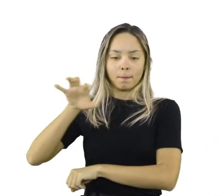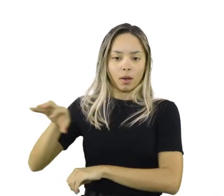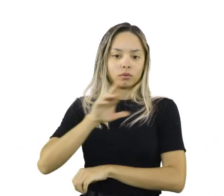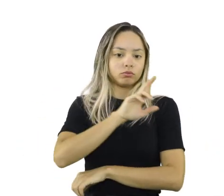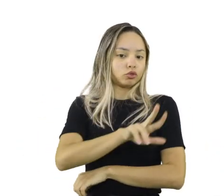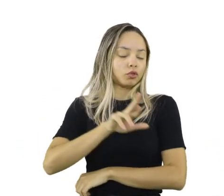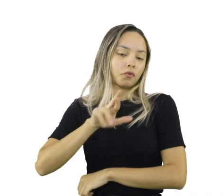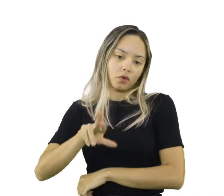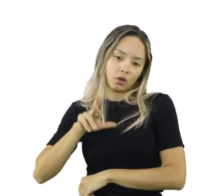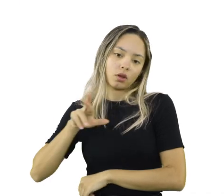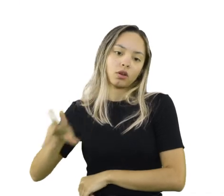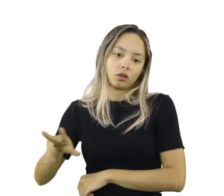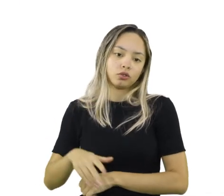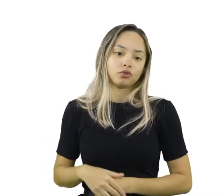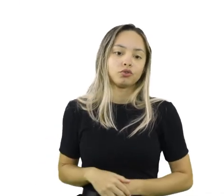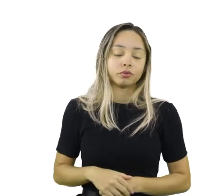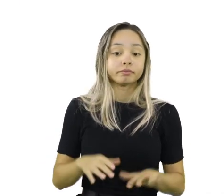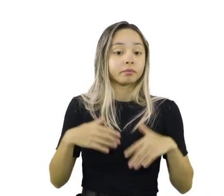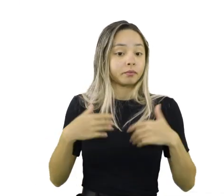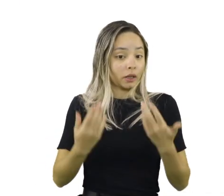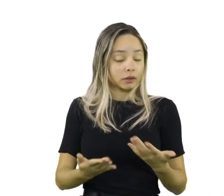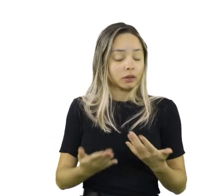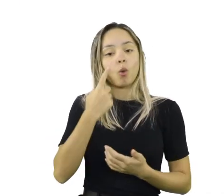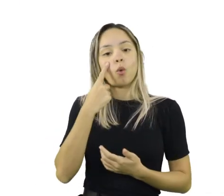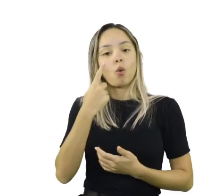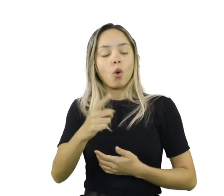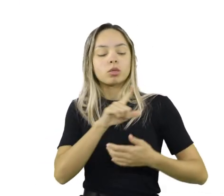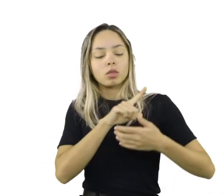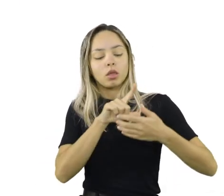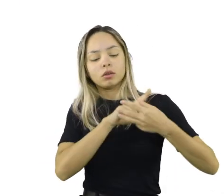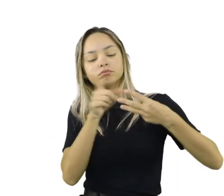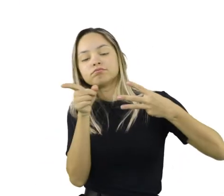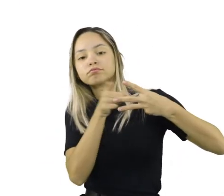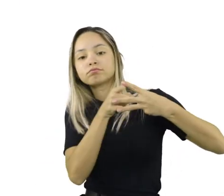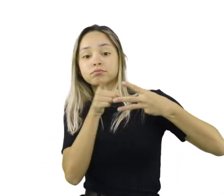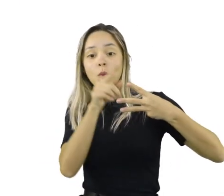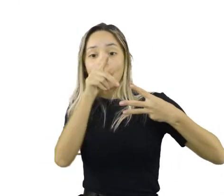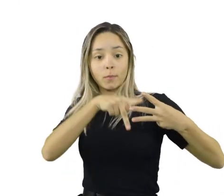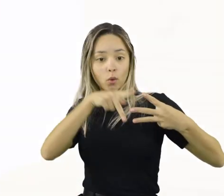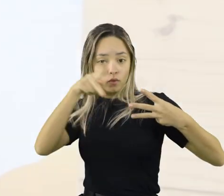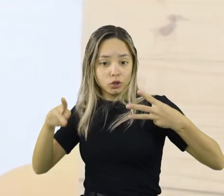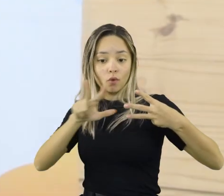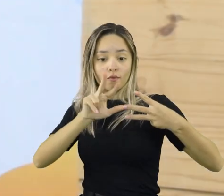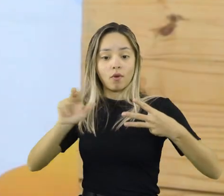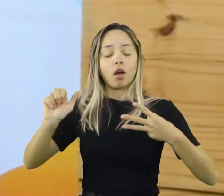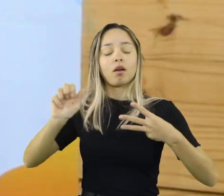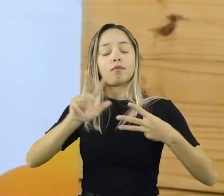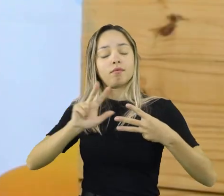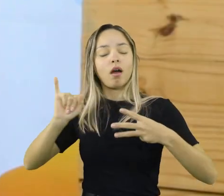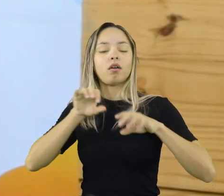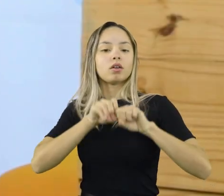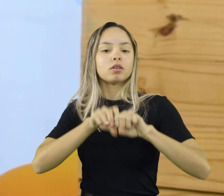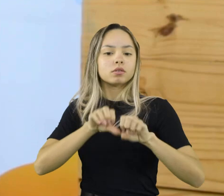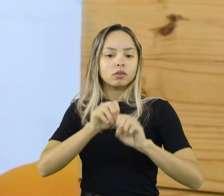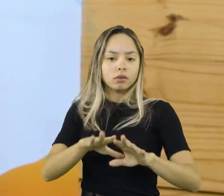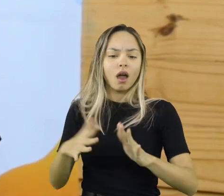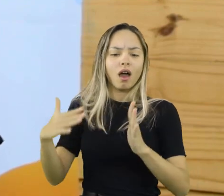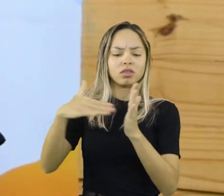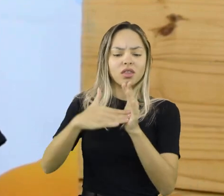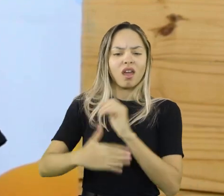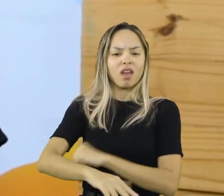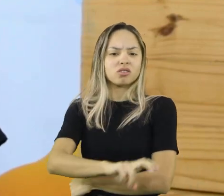pré-escola e do ensino fundamental nos anos iniciais, a gente vai ter o professor que vai atuar até o 5º ano e que ele precisa